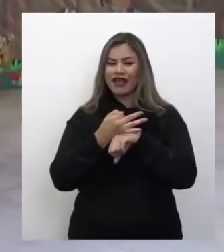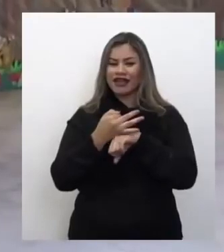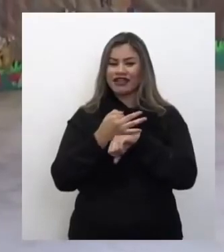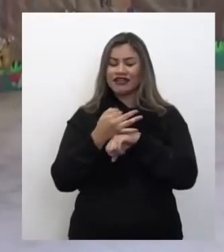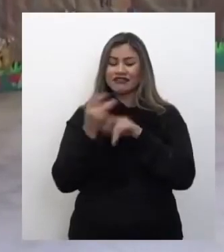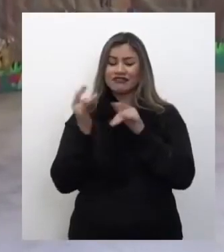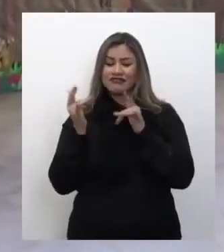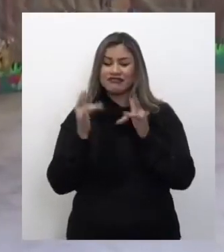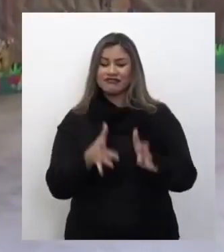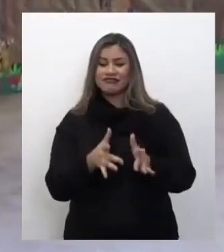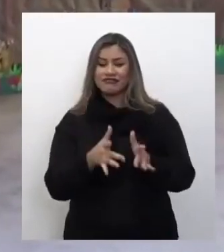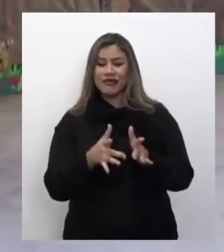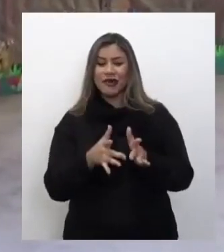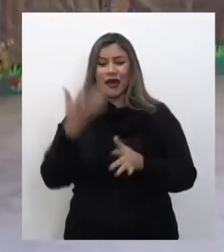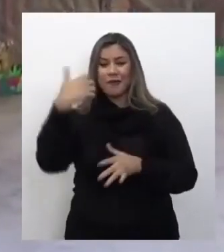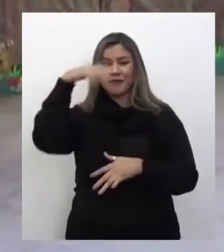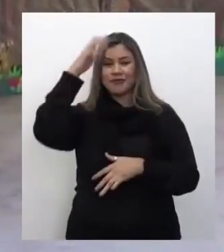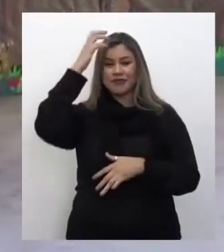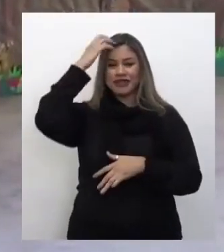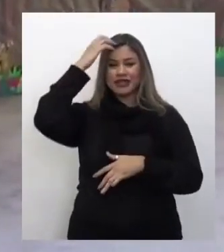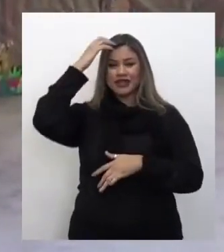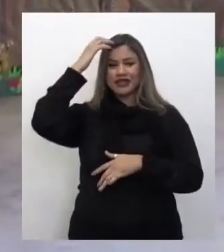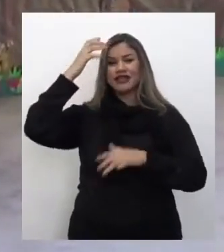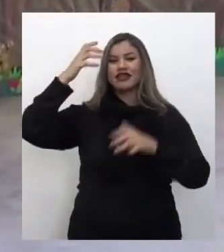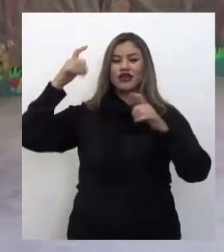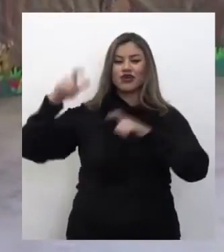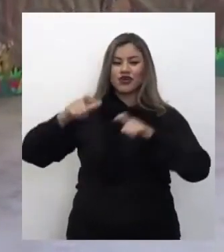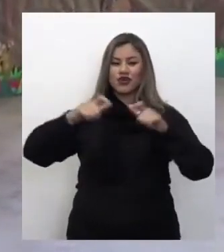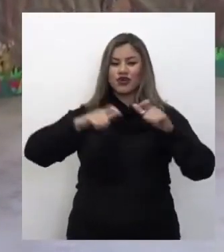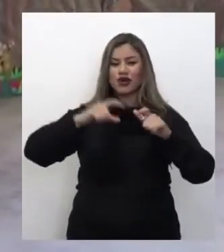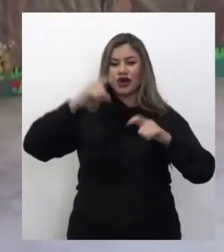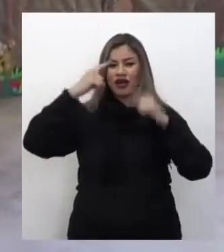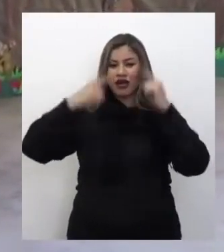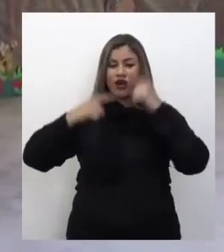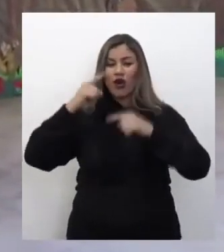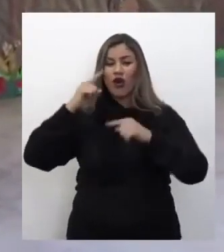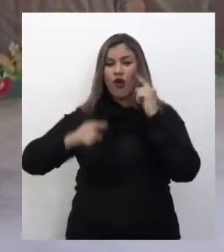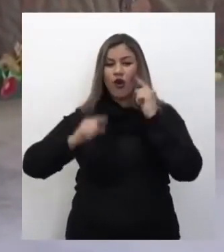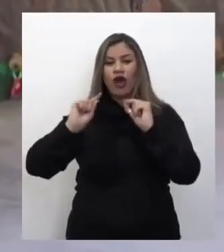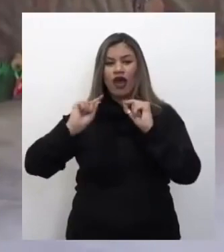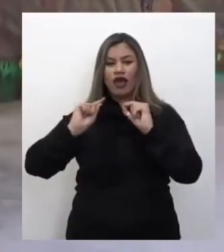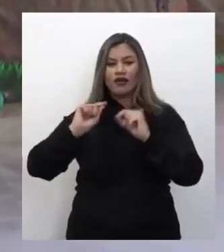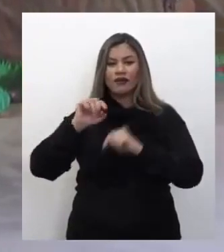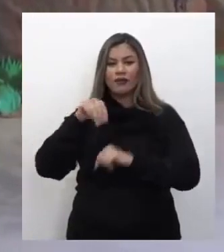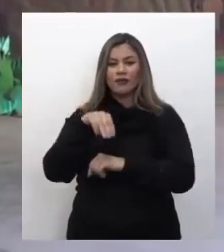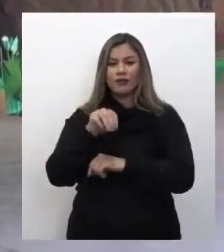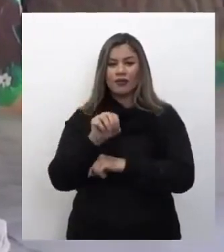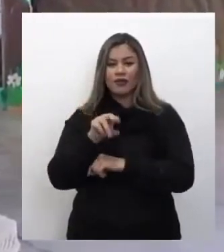princesa e o reino aos comandos do lindo mordomo.